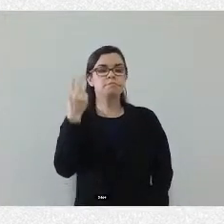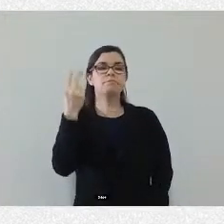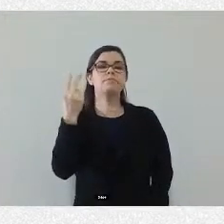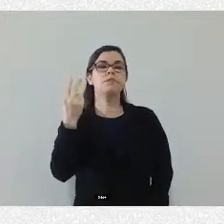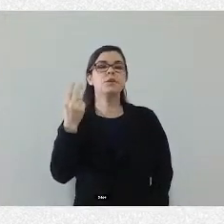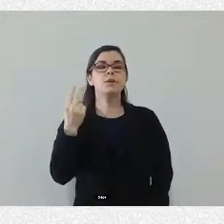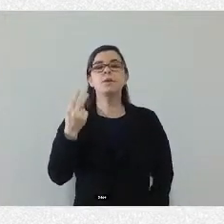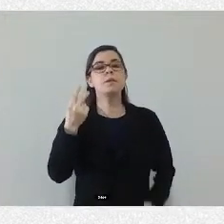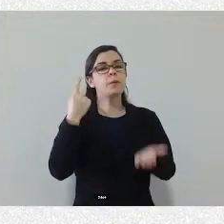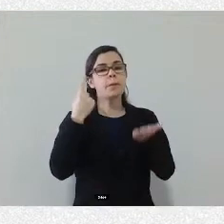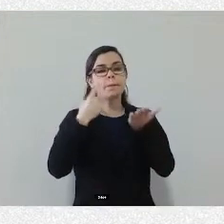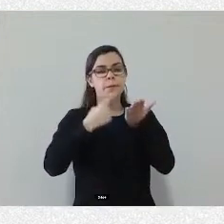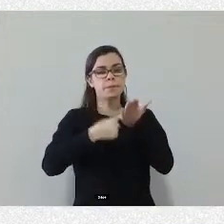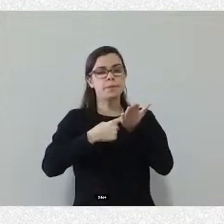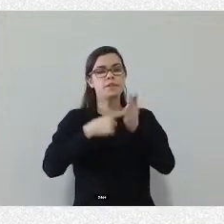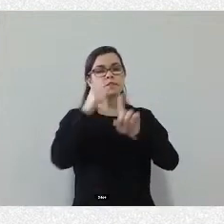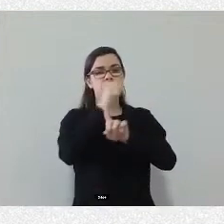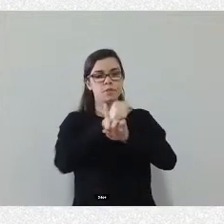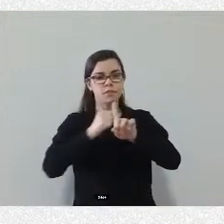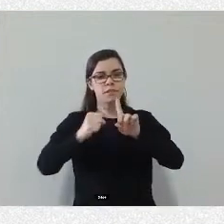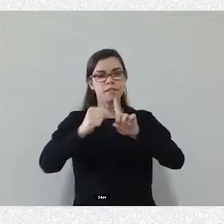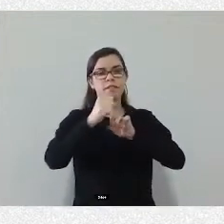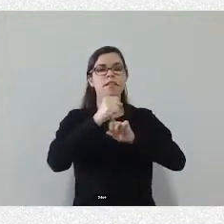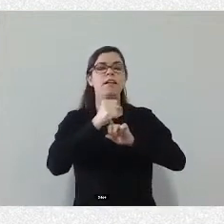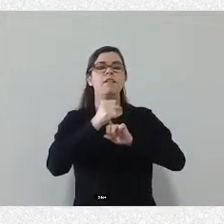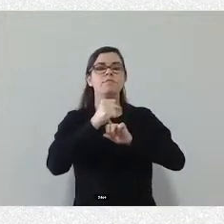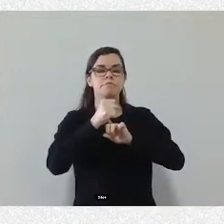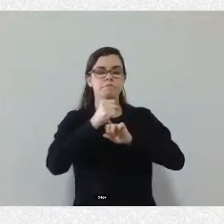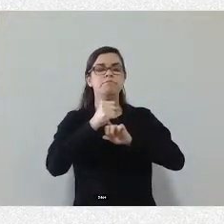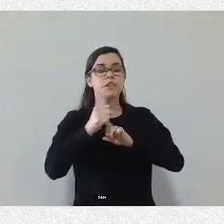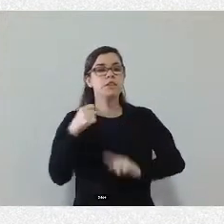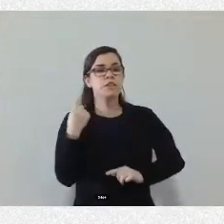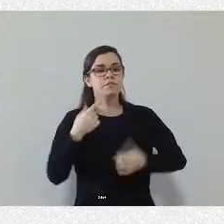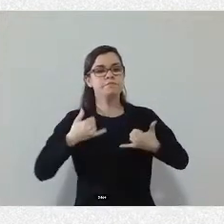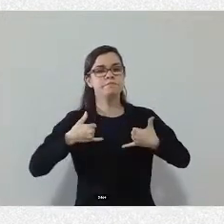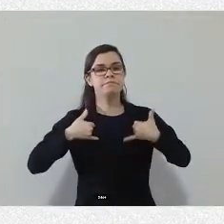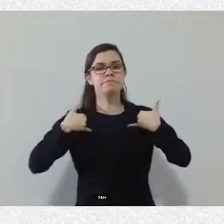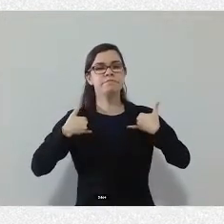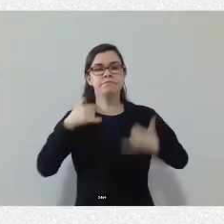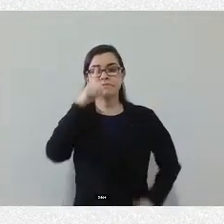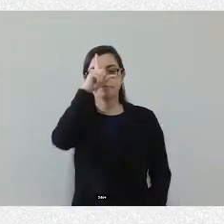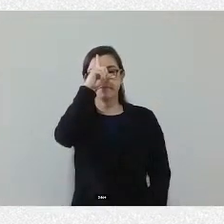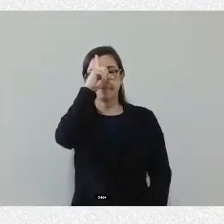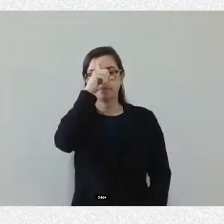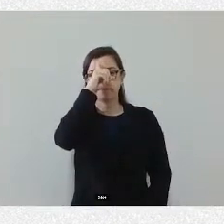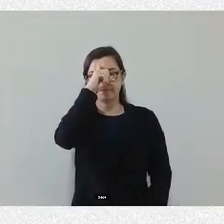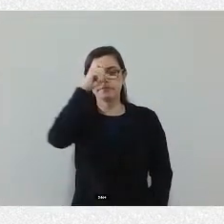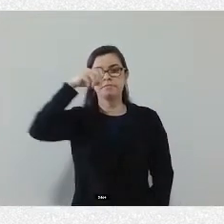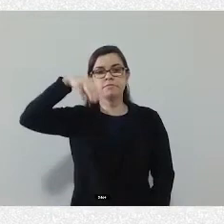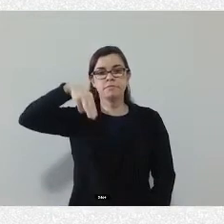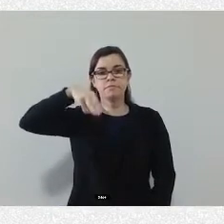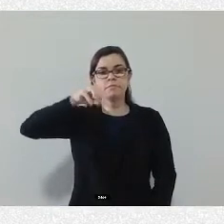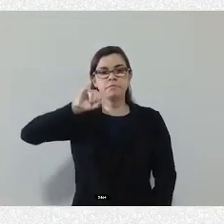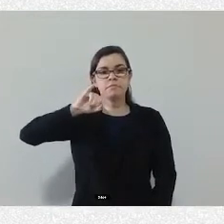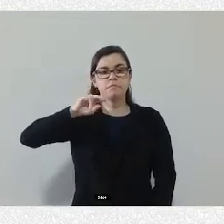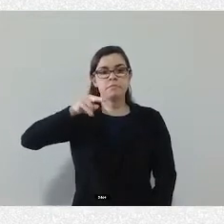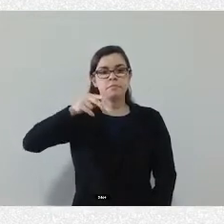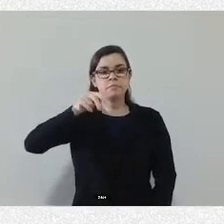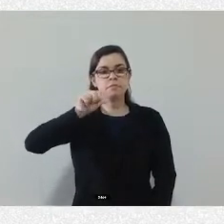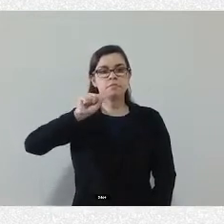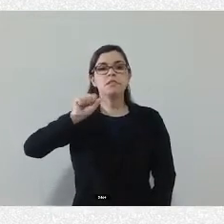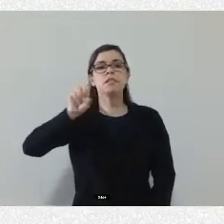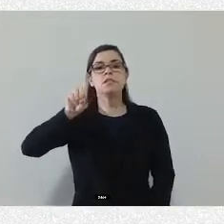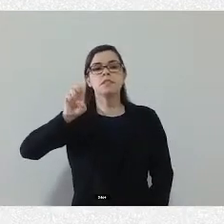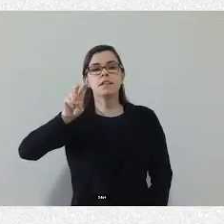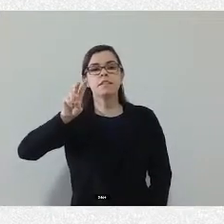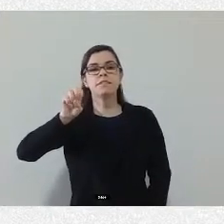a sociedade. É uma honra para o hospital, para a Associação Hospitalar Moinhos de Ventos, participar, integrar esses